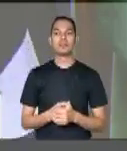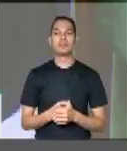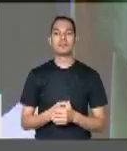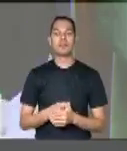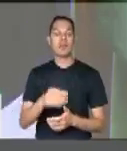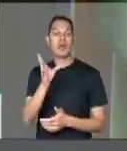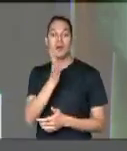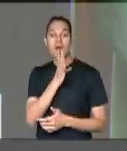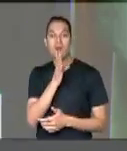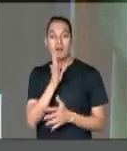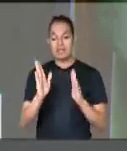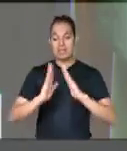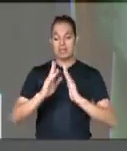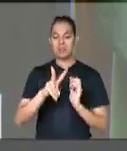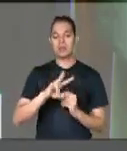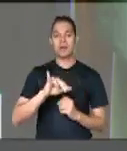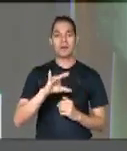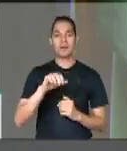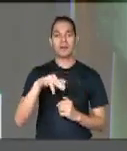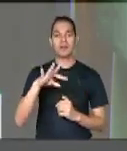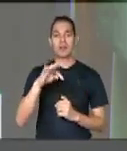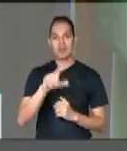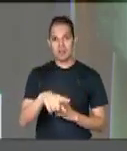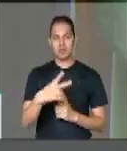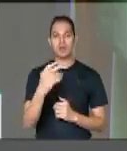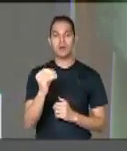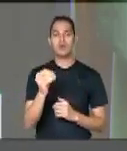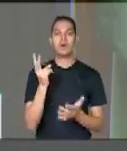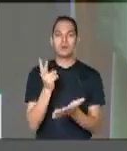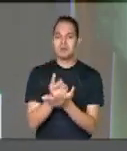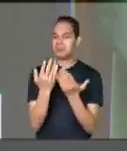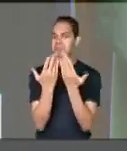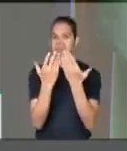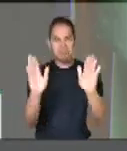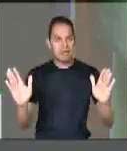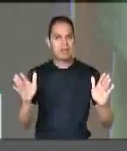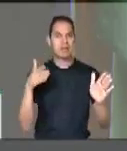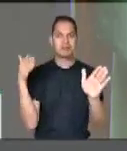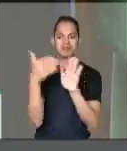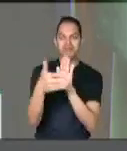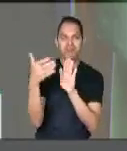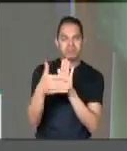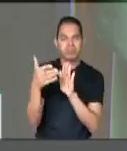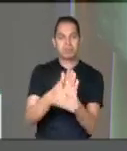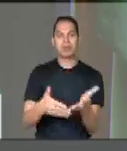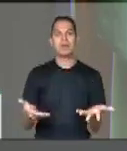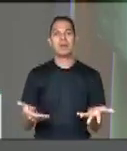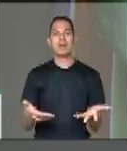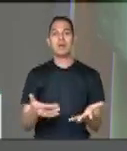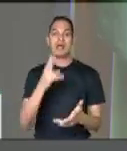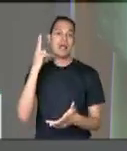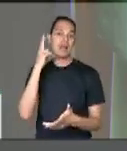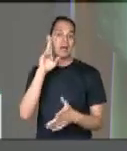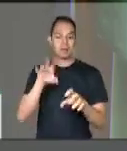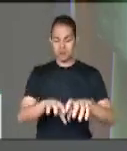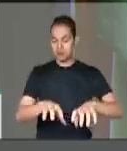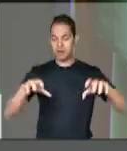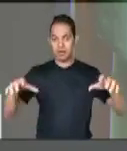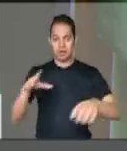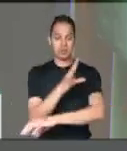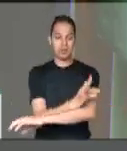casa dos Vicentinhos sabe que é uma casa que a todo tempo ficou de portas abertas a quem lá precisou. A história separatista de